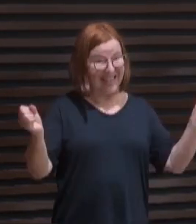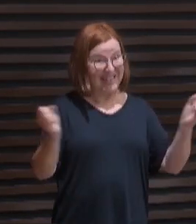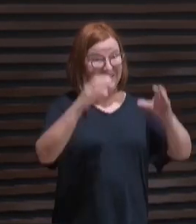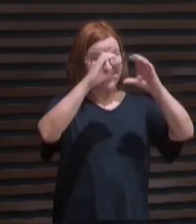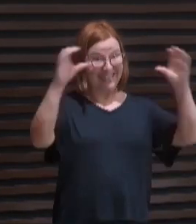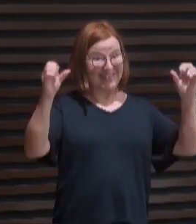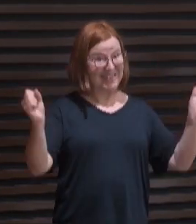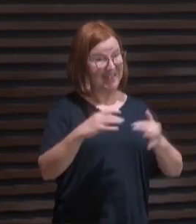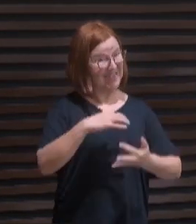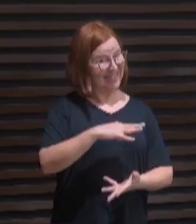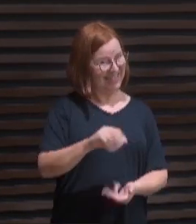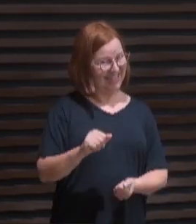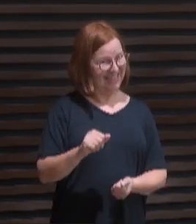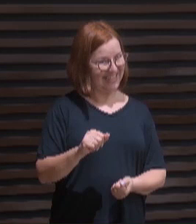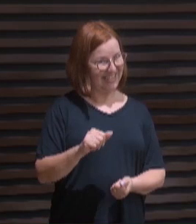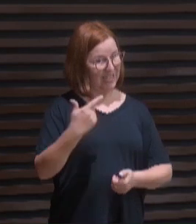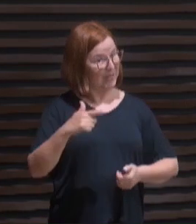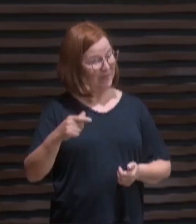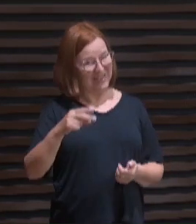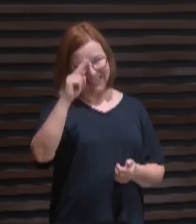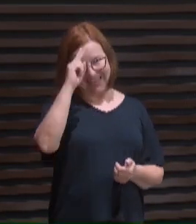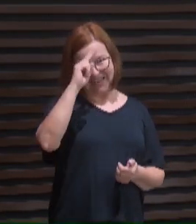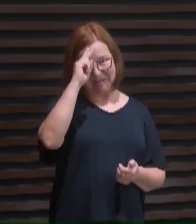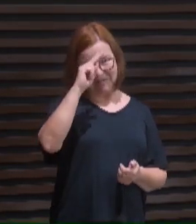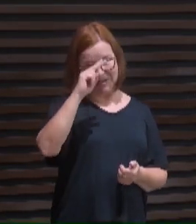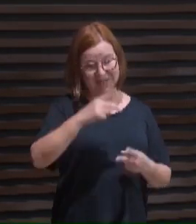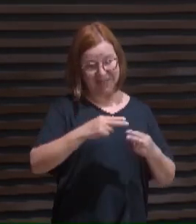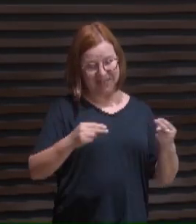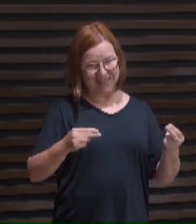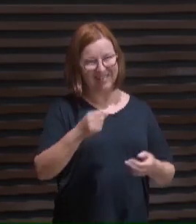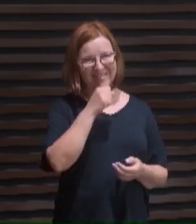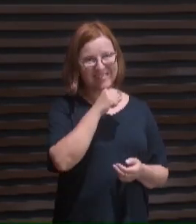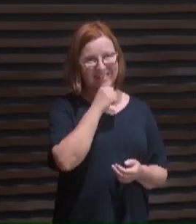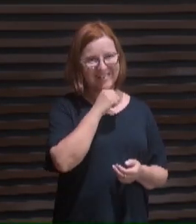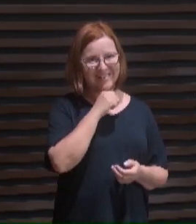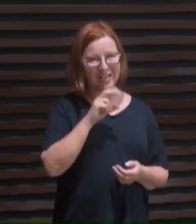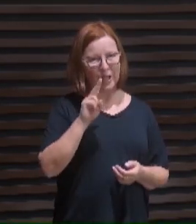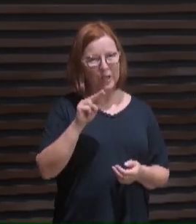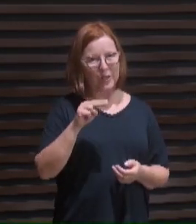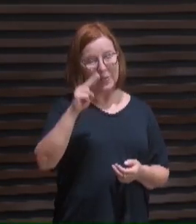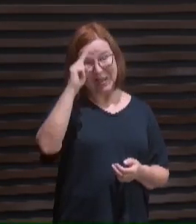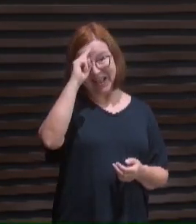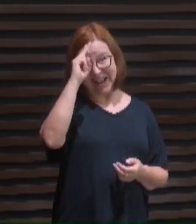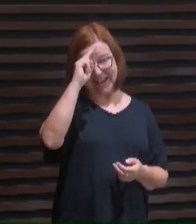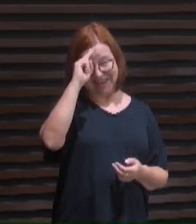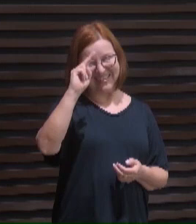terra, e não haverá lembrança das coisas passadas, jamais haverá memória